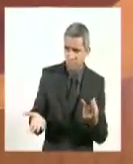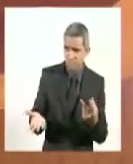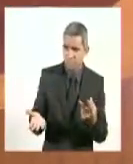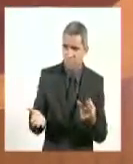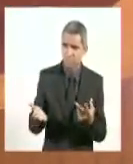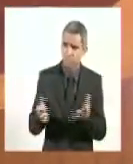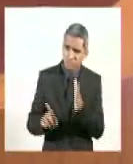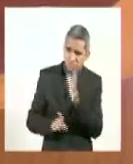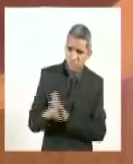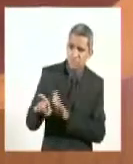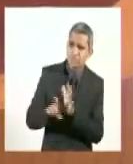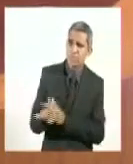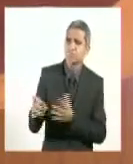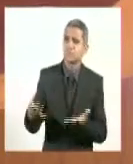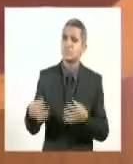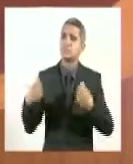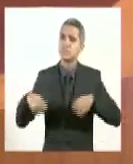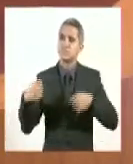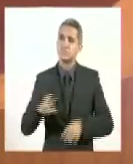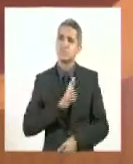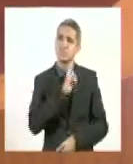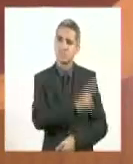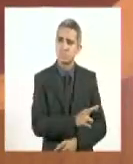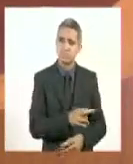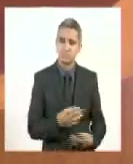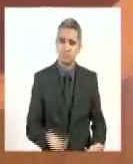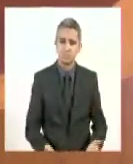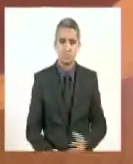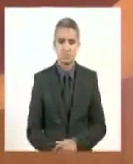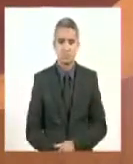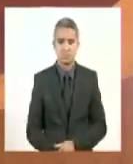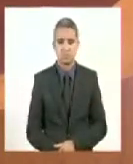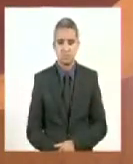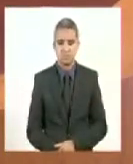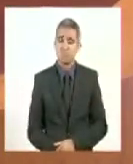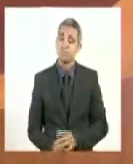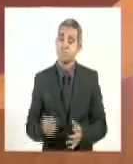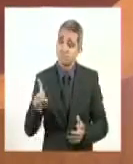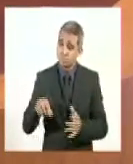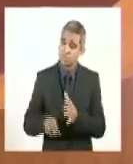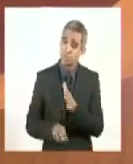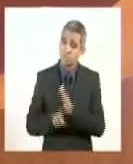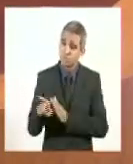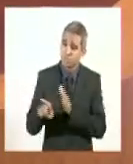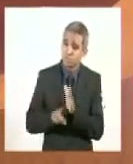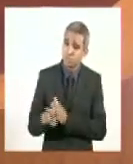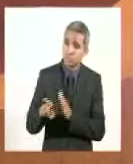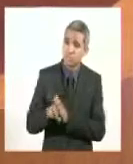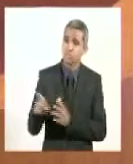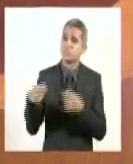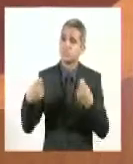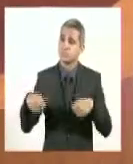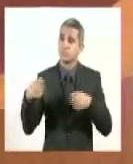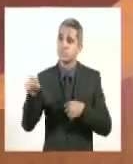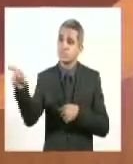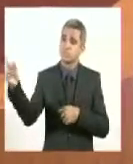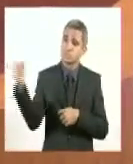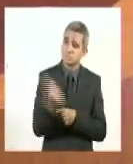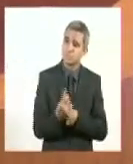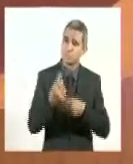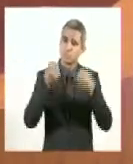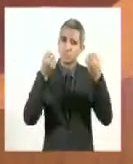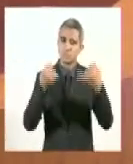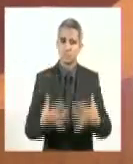Essas perguntas que merecem respostas. São essas perguntas que devem ser